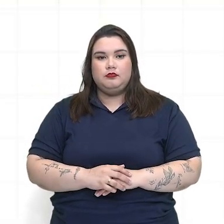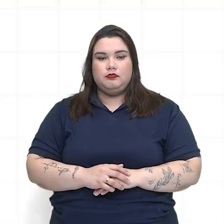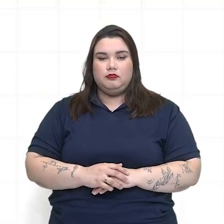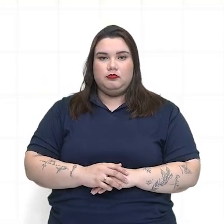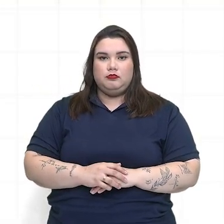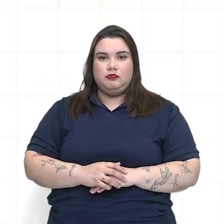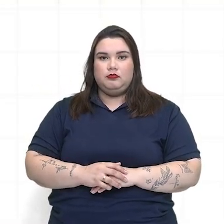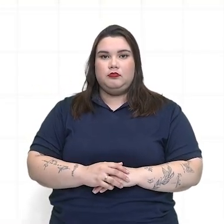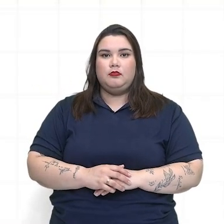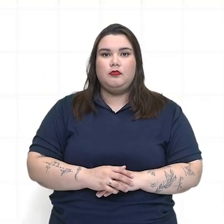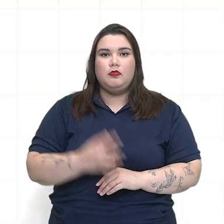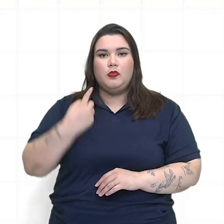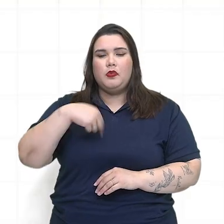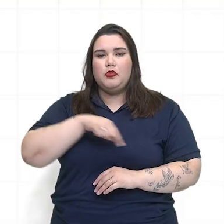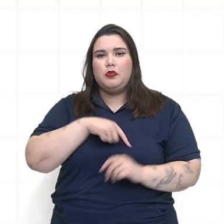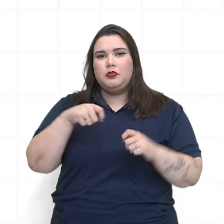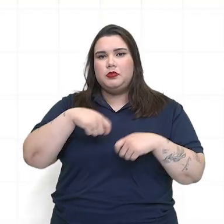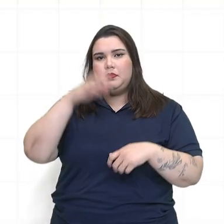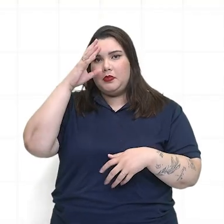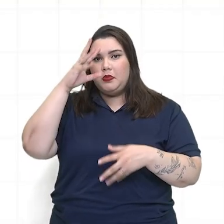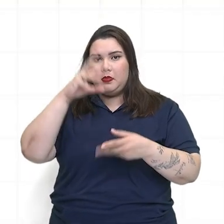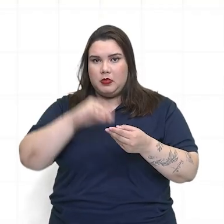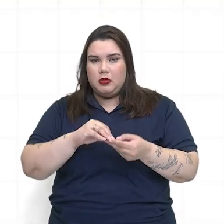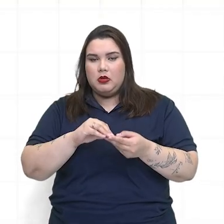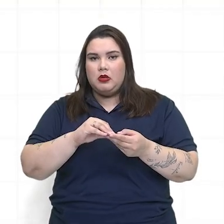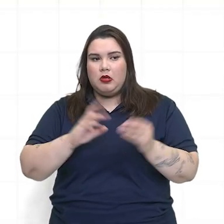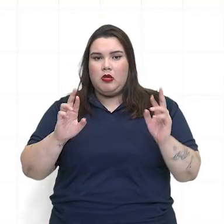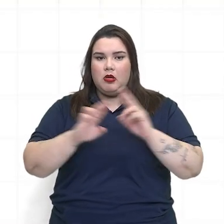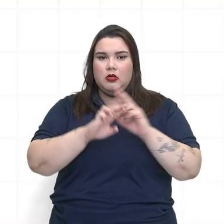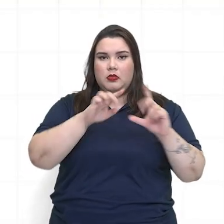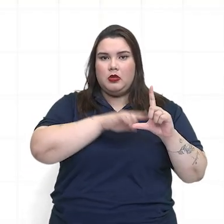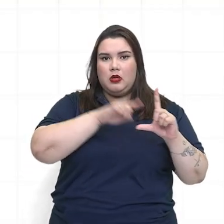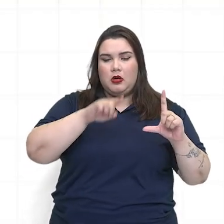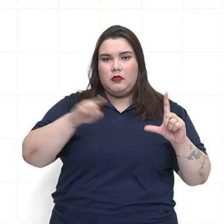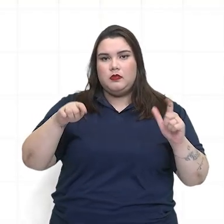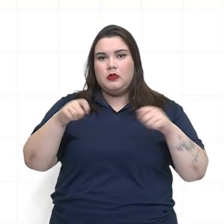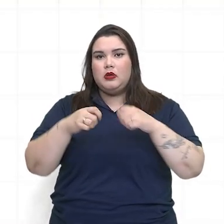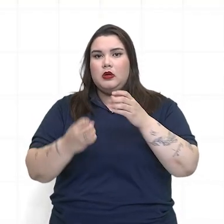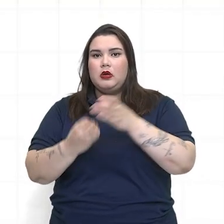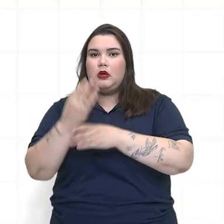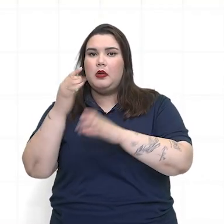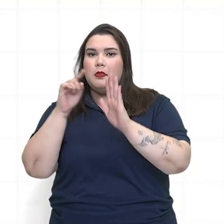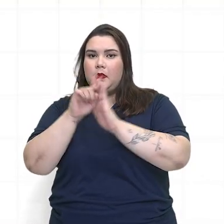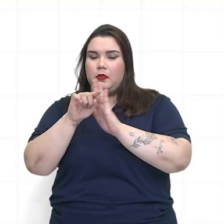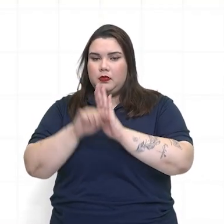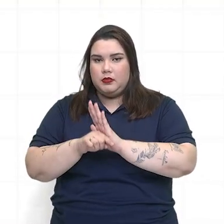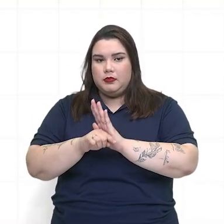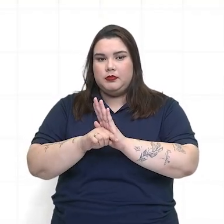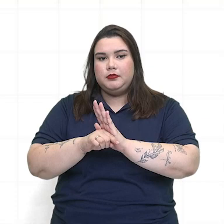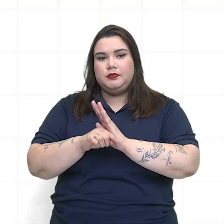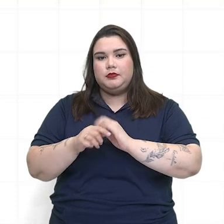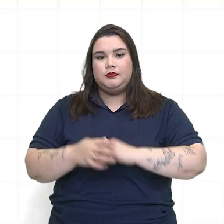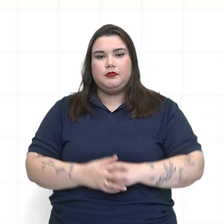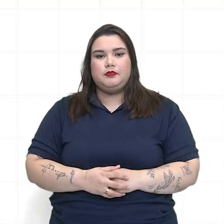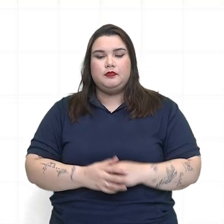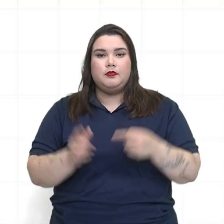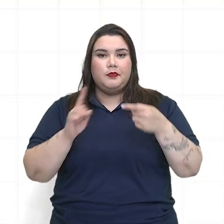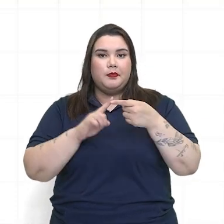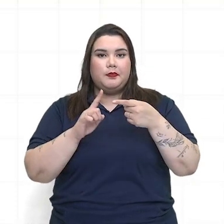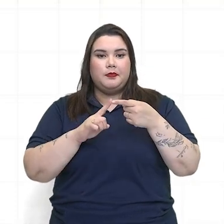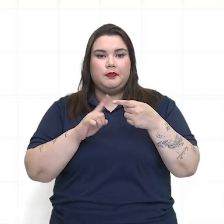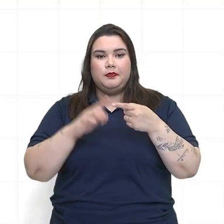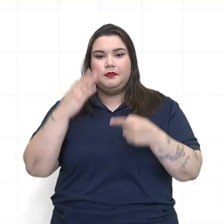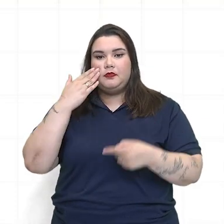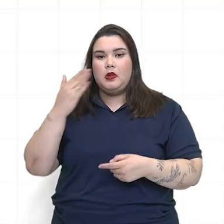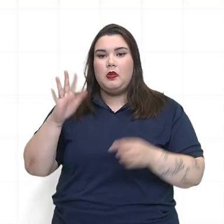conclusões que podemos ter em relação ao nosso gráfico de colunas. Uma delas tem